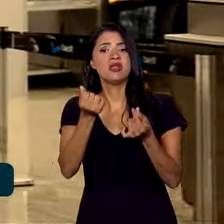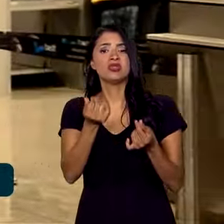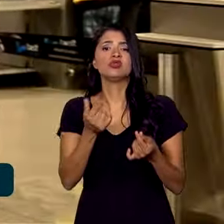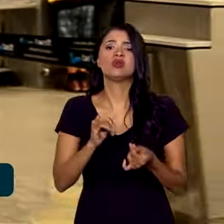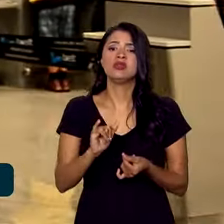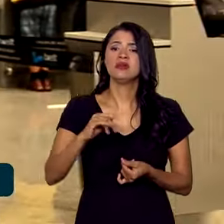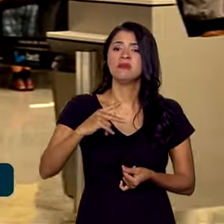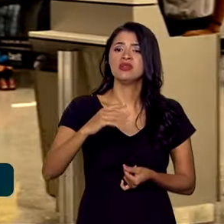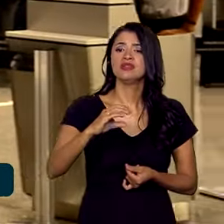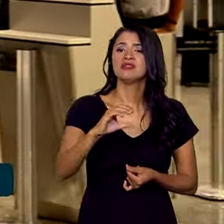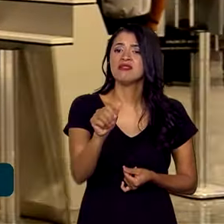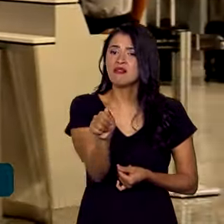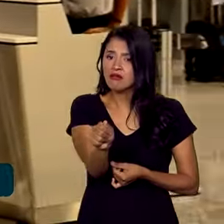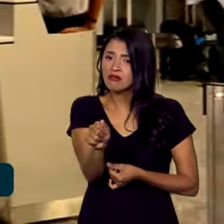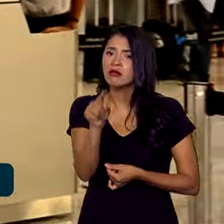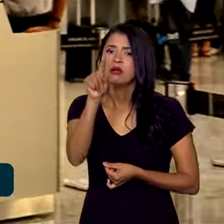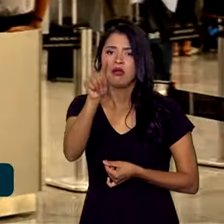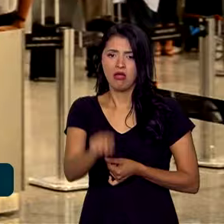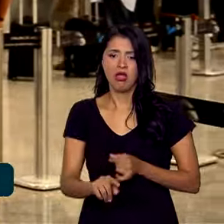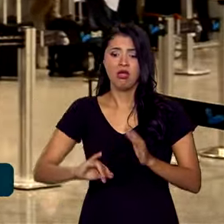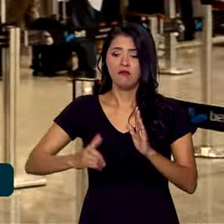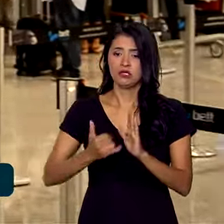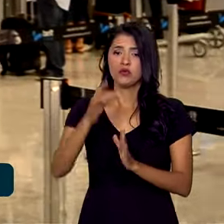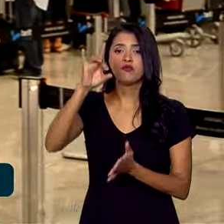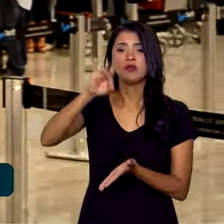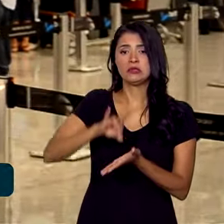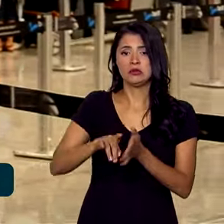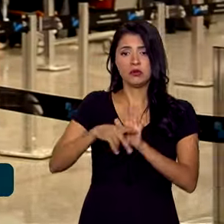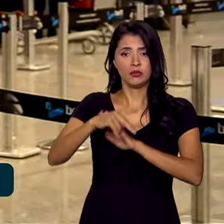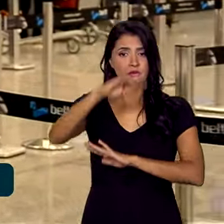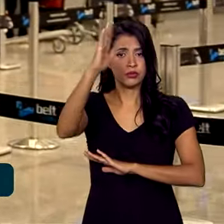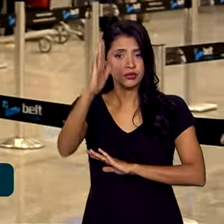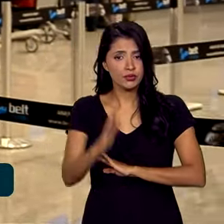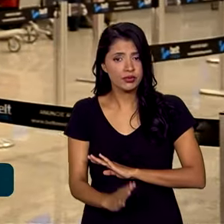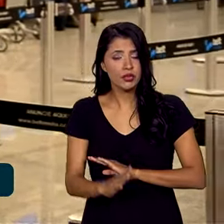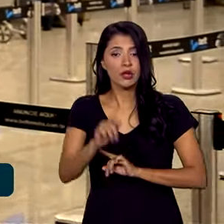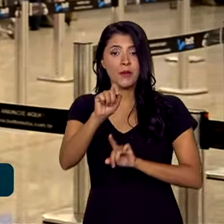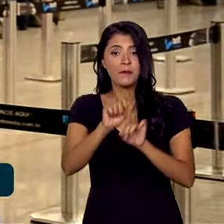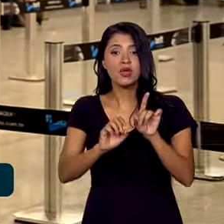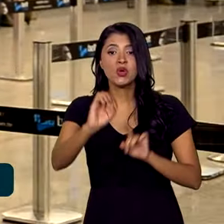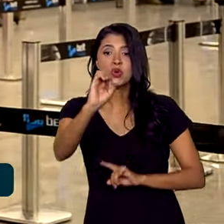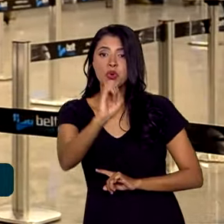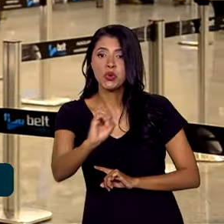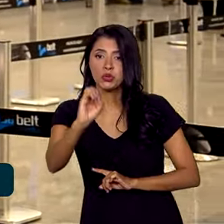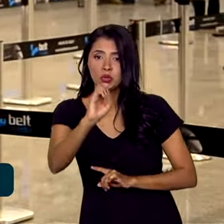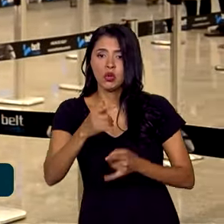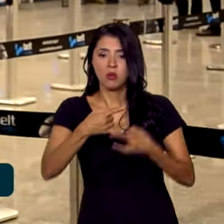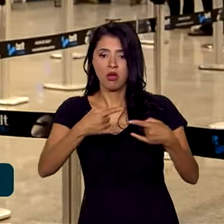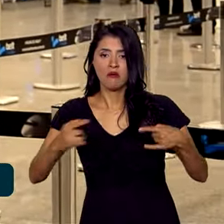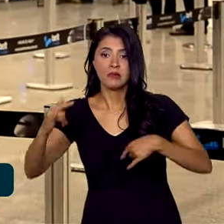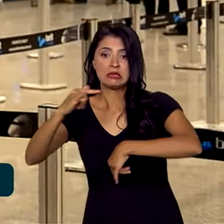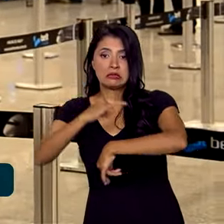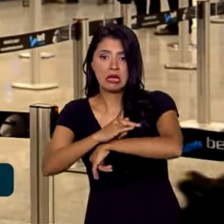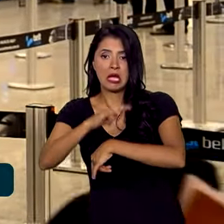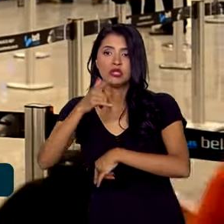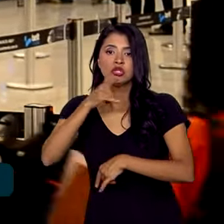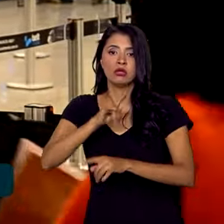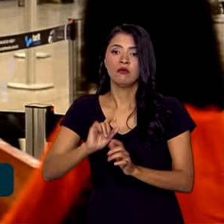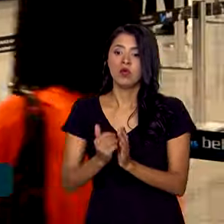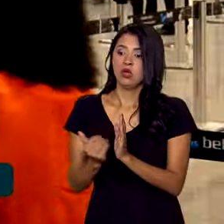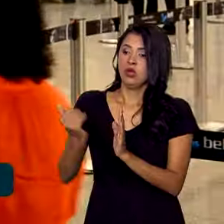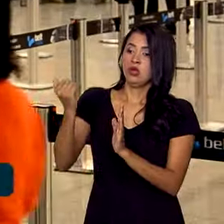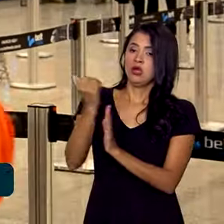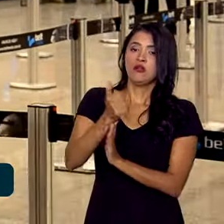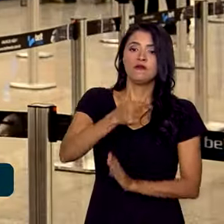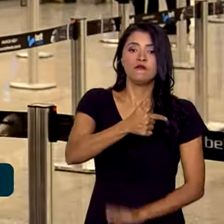IPCA, indicador que é a inflação oficial do Brasil. Em outubro, o preço das passagens aéreas registrou um aumento